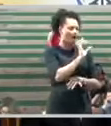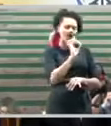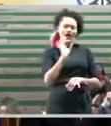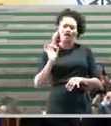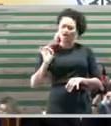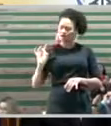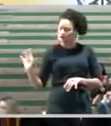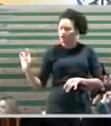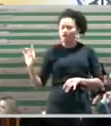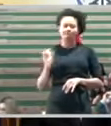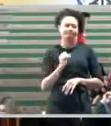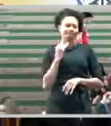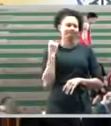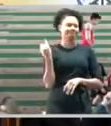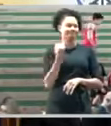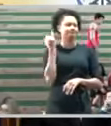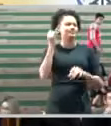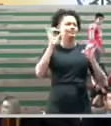pelo tempo.